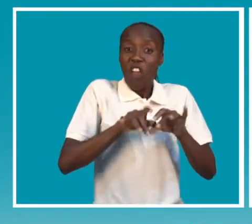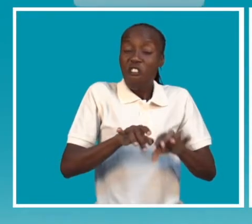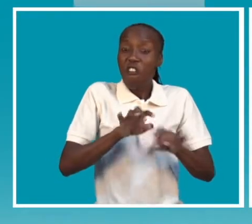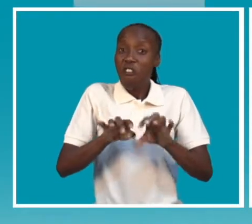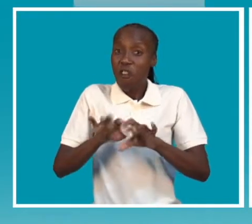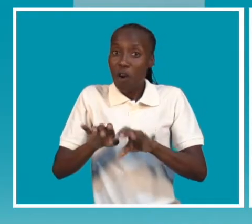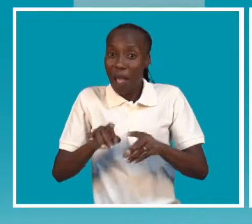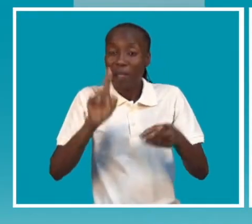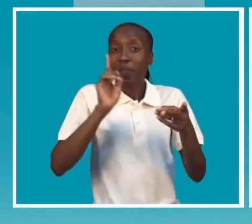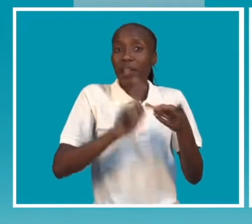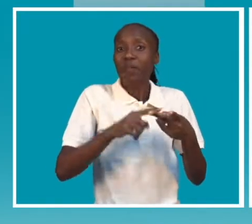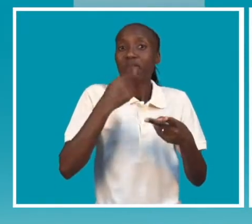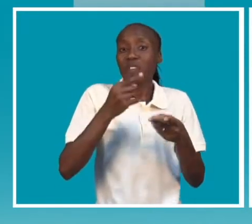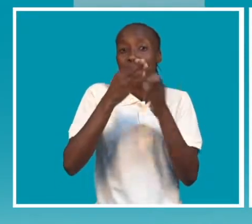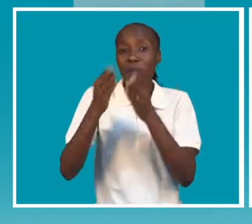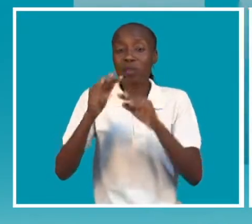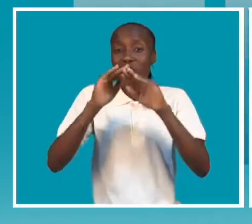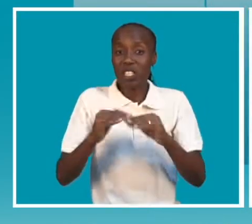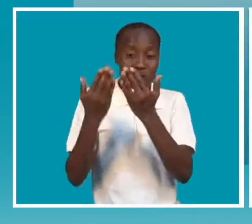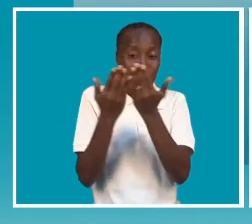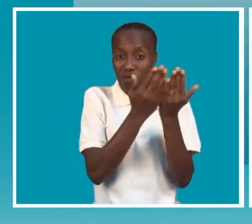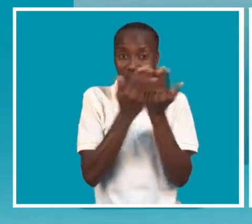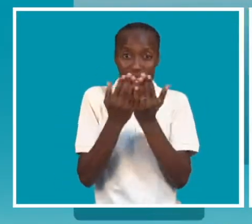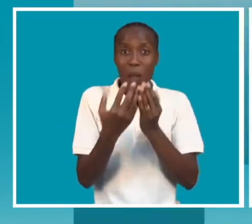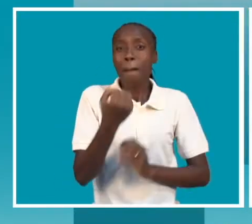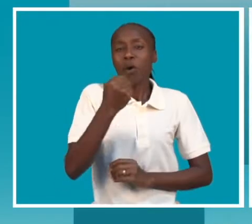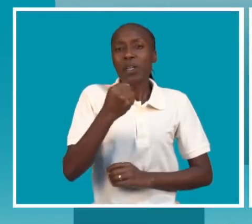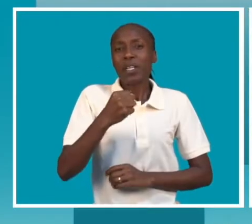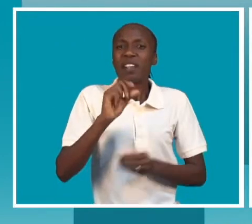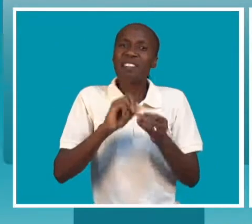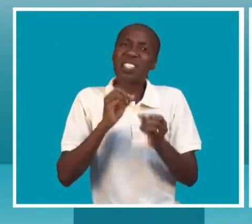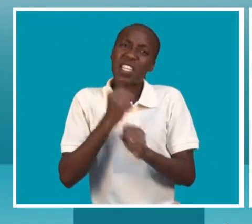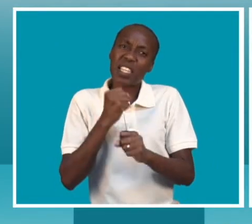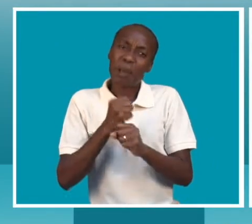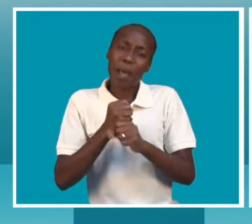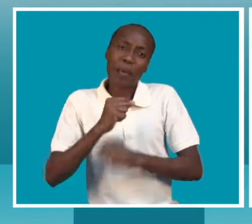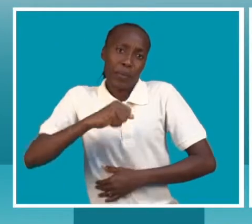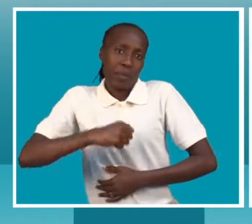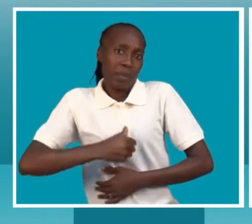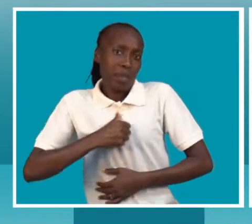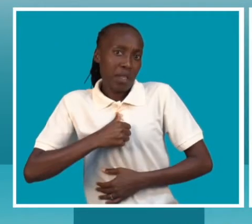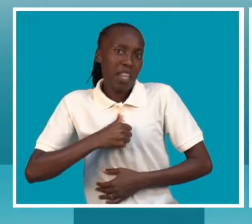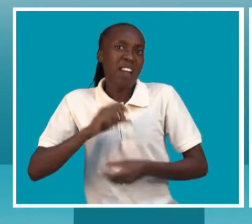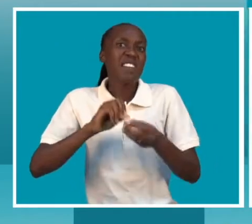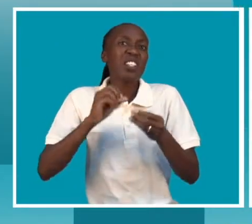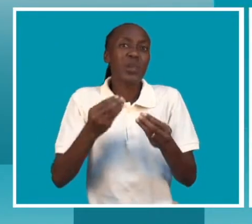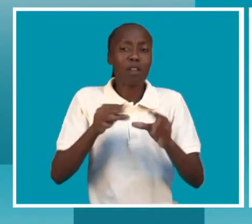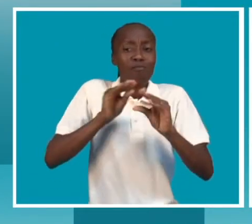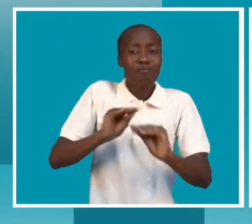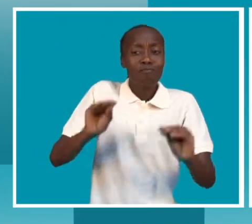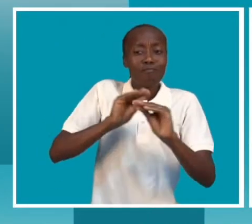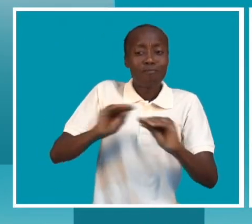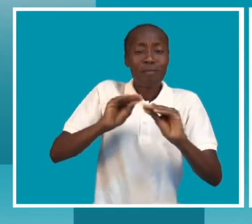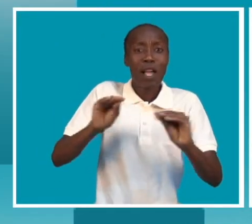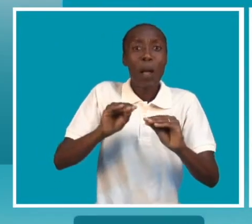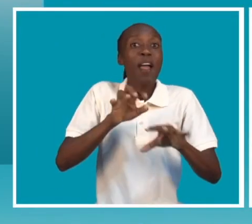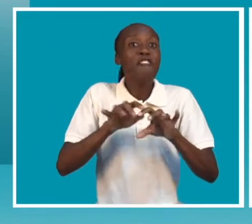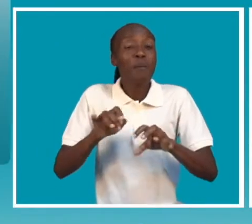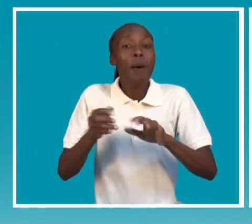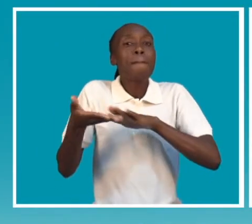ou aquele que é estudante precisa depois para fazer um pequeno trabalho, tanto mais que o pacote que damos é um pacote básico. Agora,